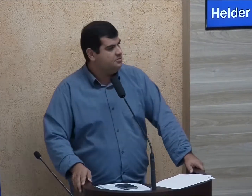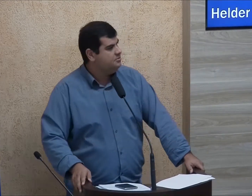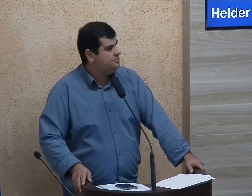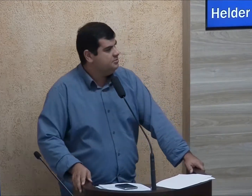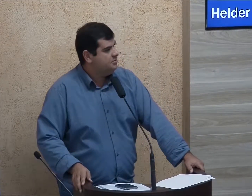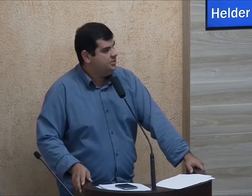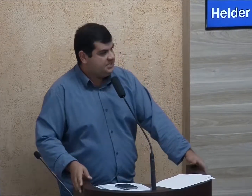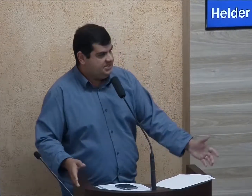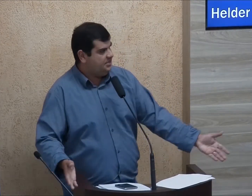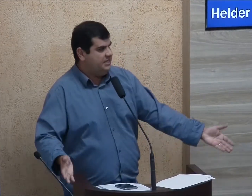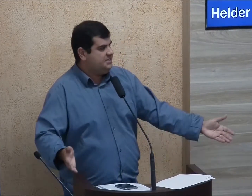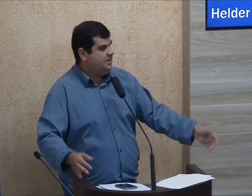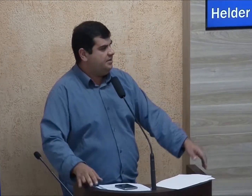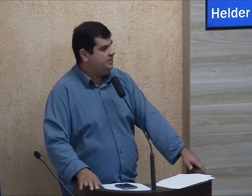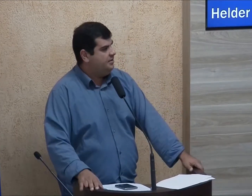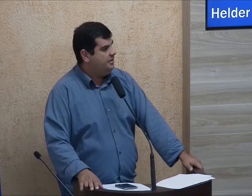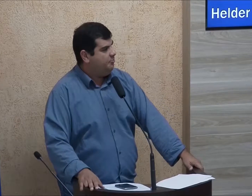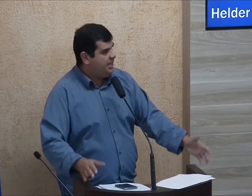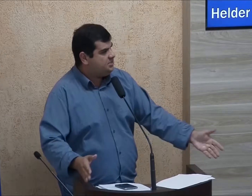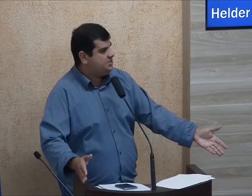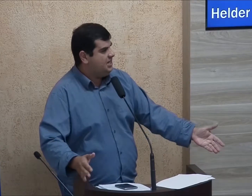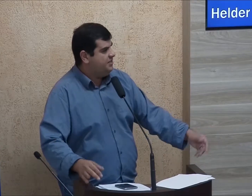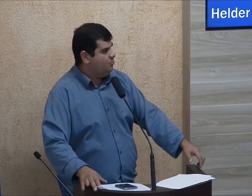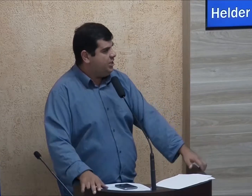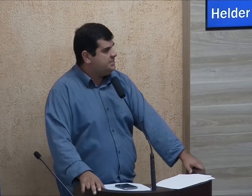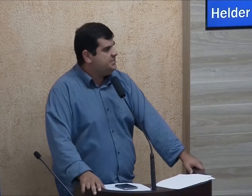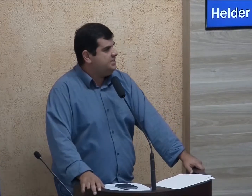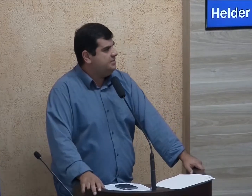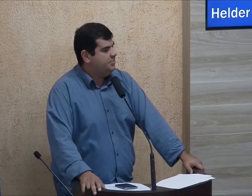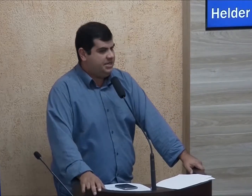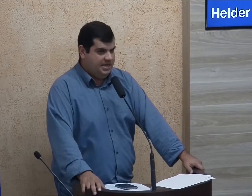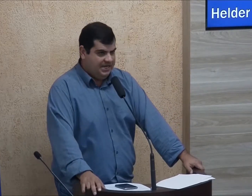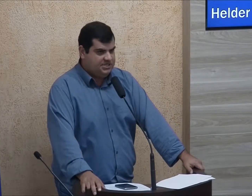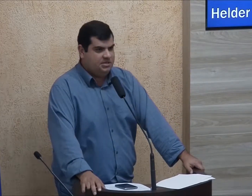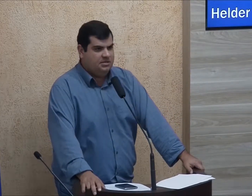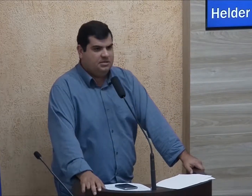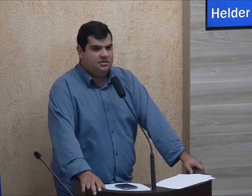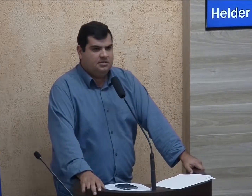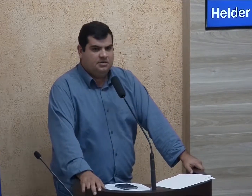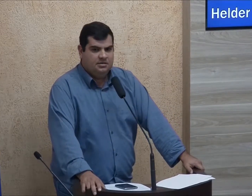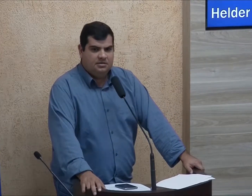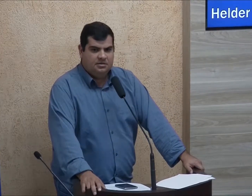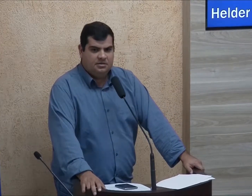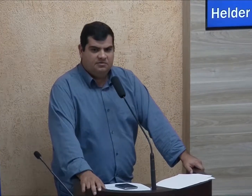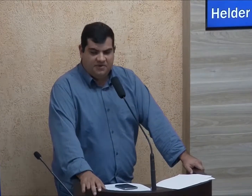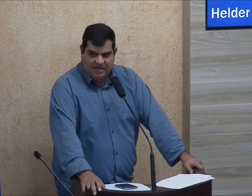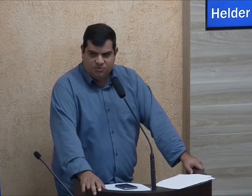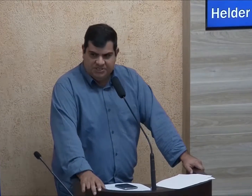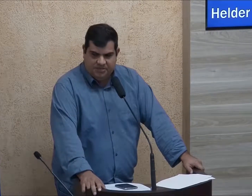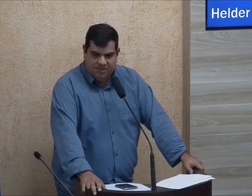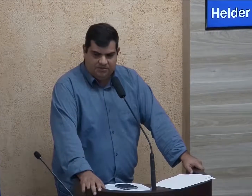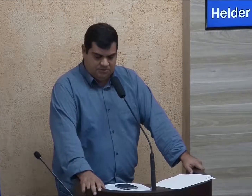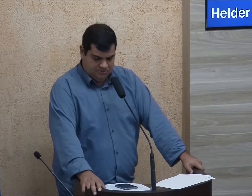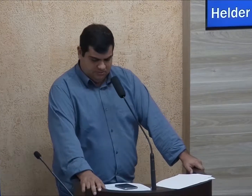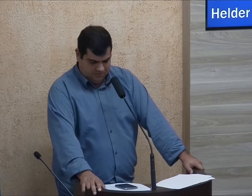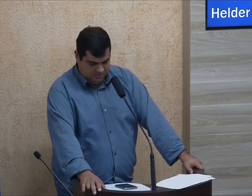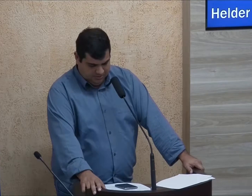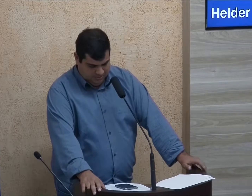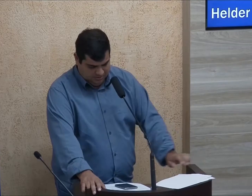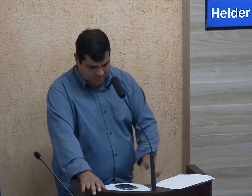pensamentos, e assim que vai ser. Para isso que serve a democracia, para que haja vários